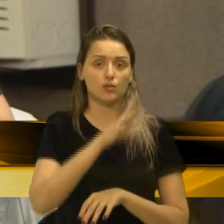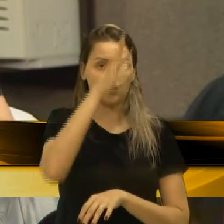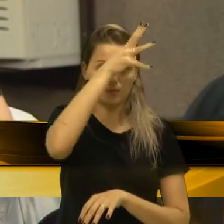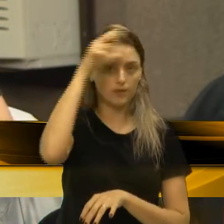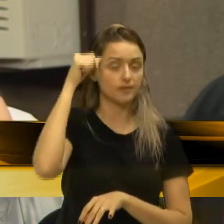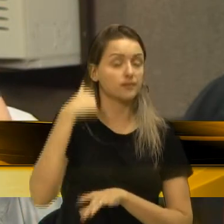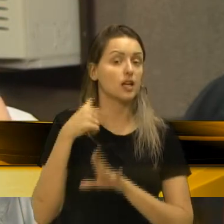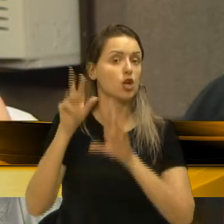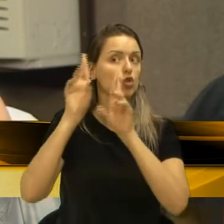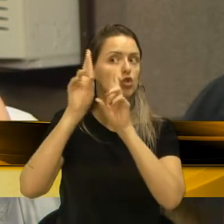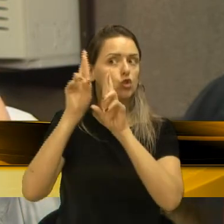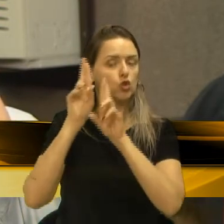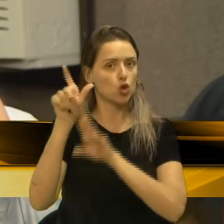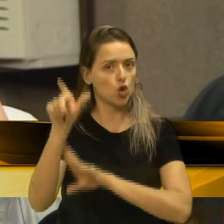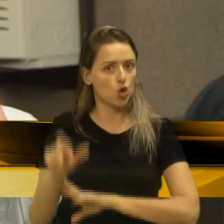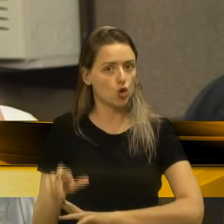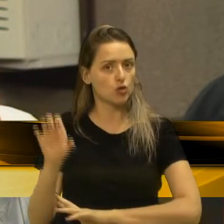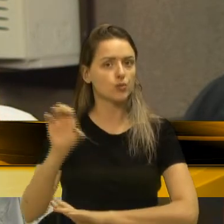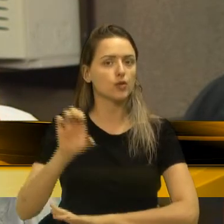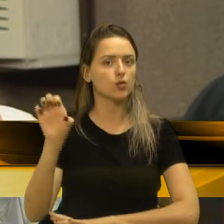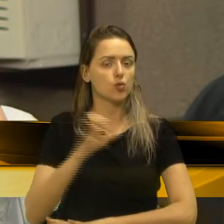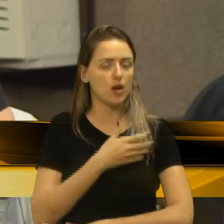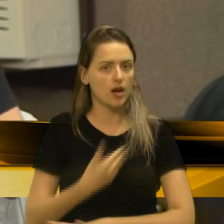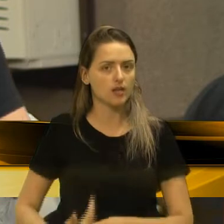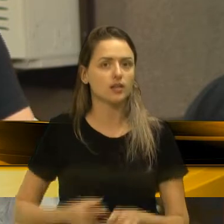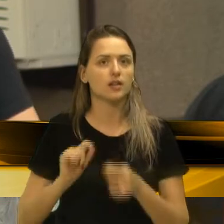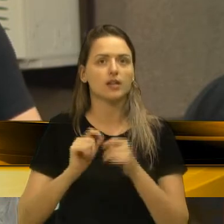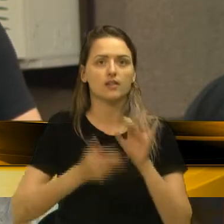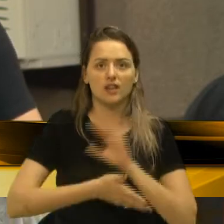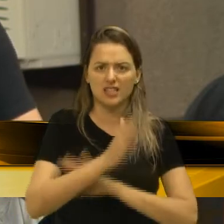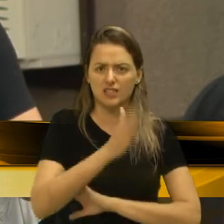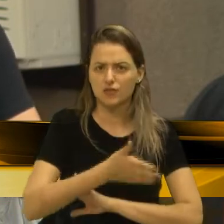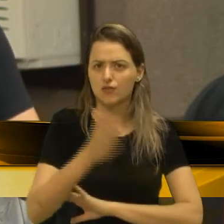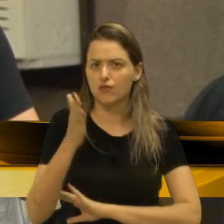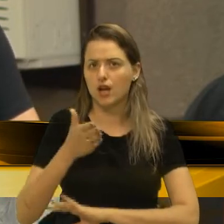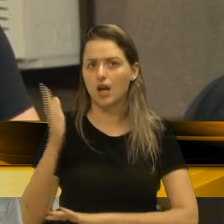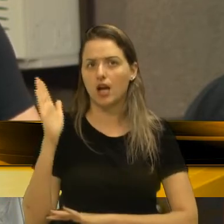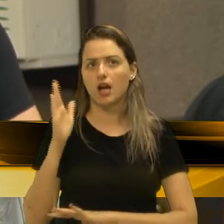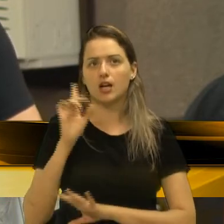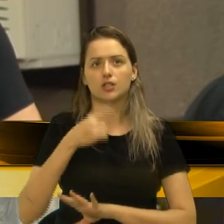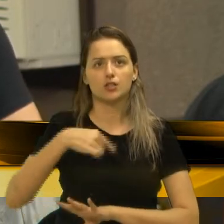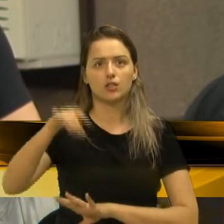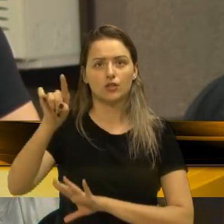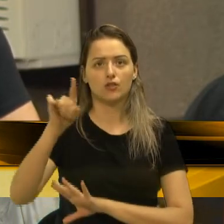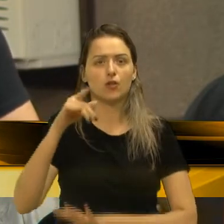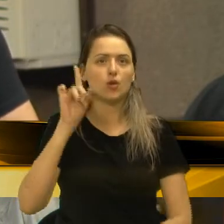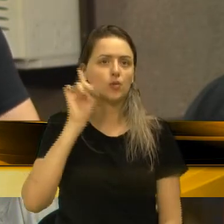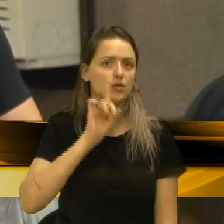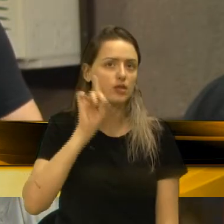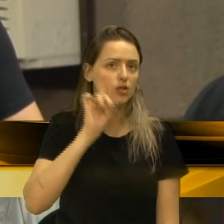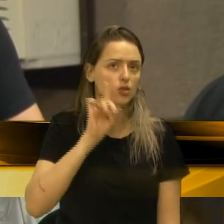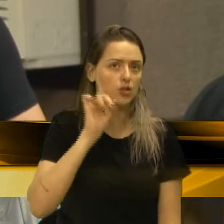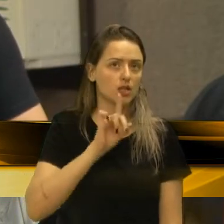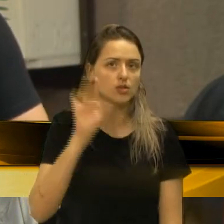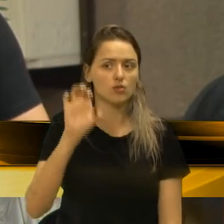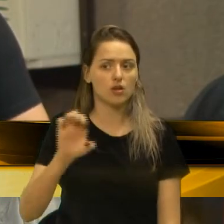Eduardo Leite, faço um excelente governo, inclusive ele faz viagens constantes aos Estados Unidos, à Europa,